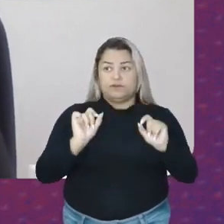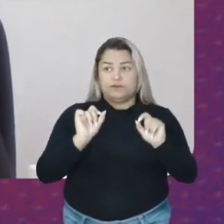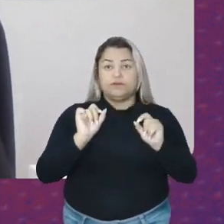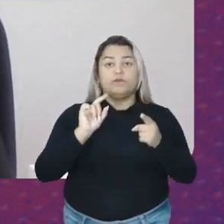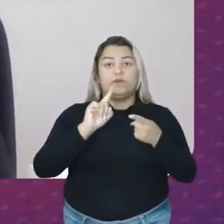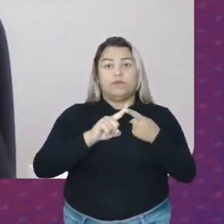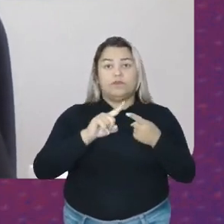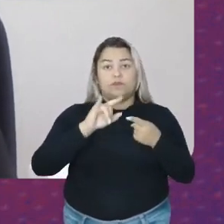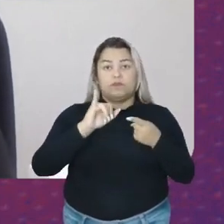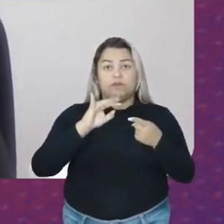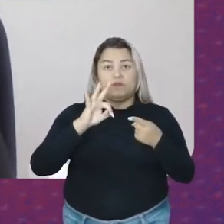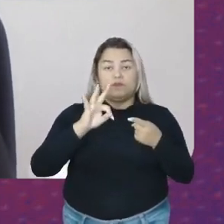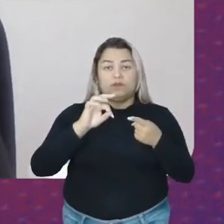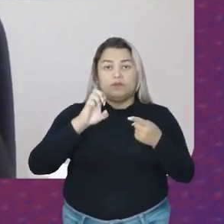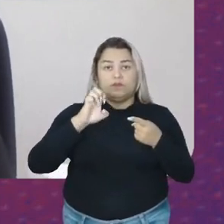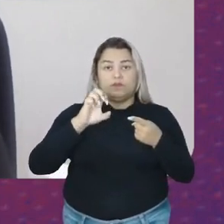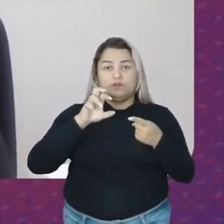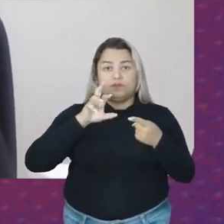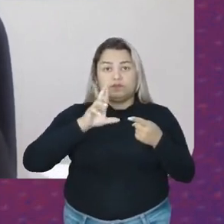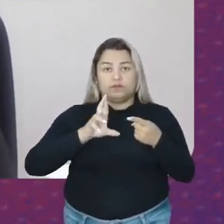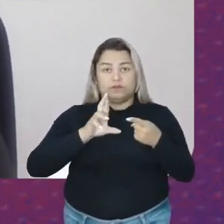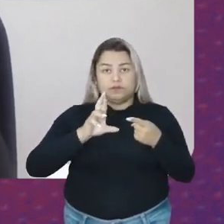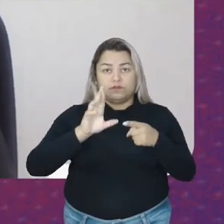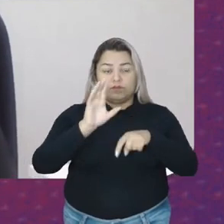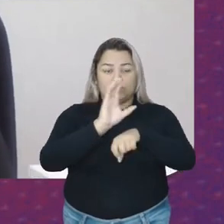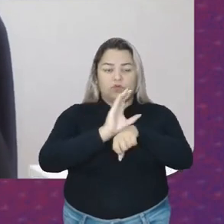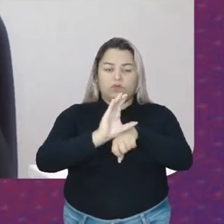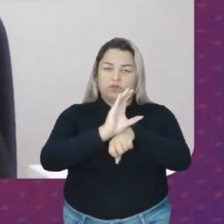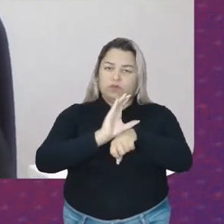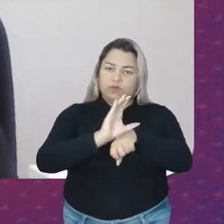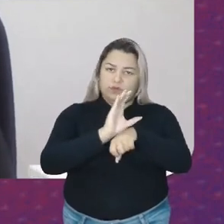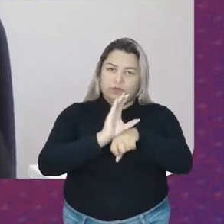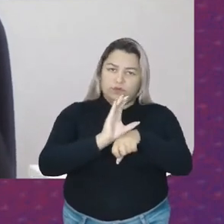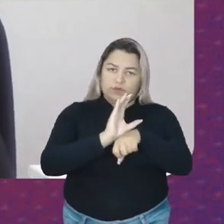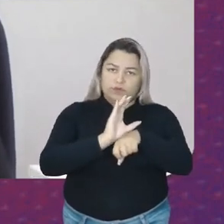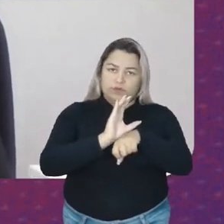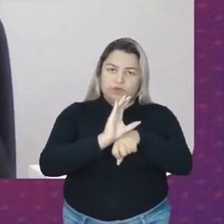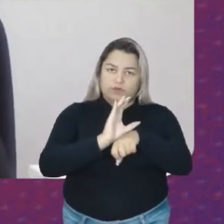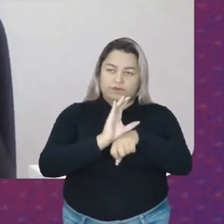do Interconselhos, onde se reúnem conselheiros e conselheiras